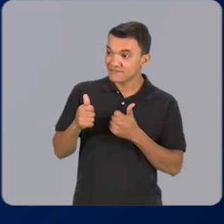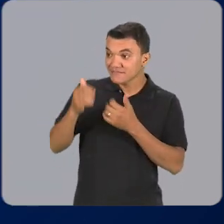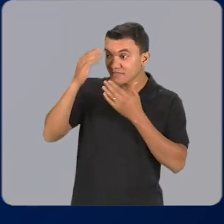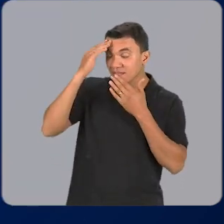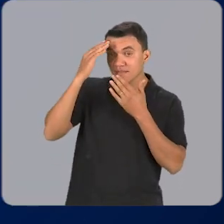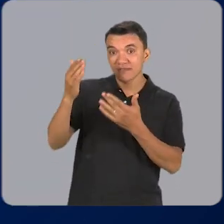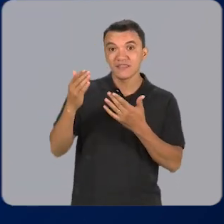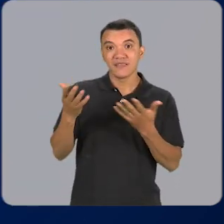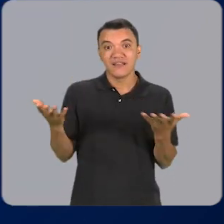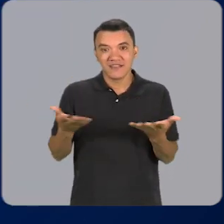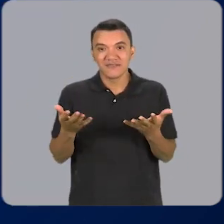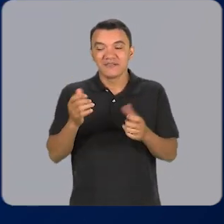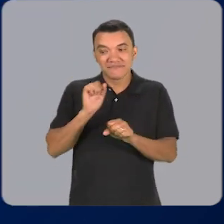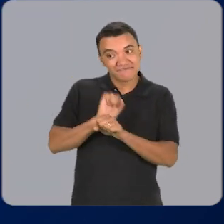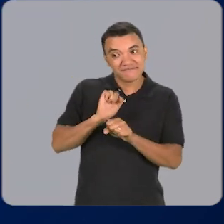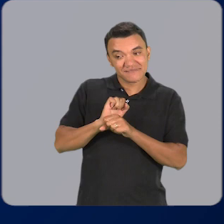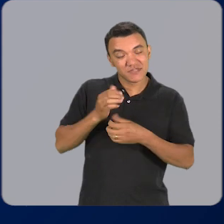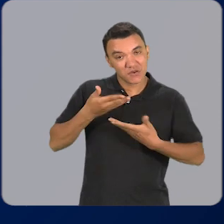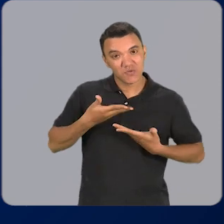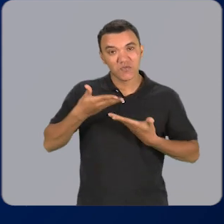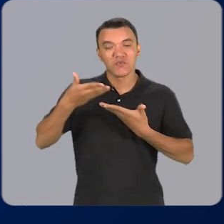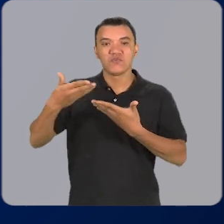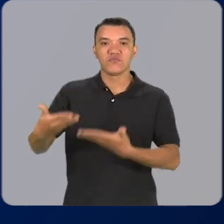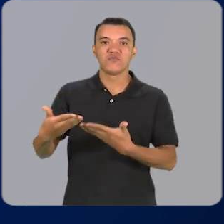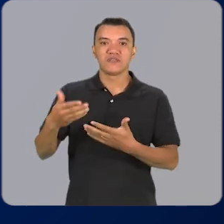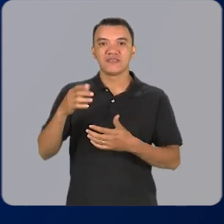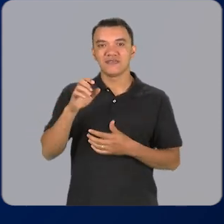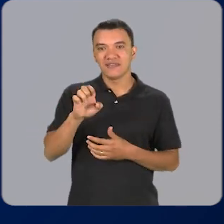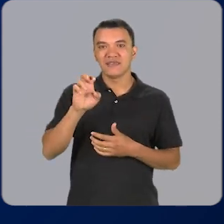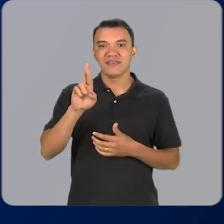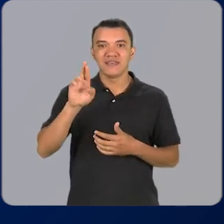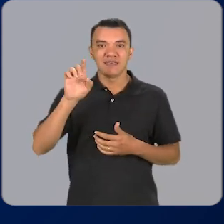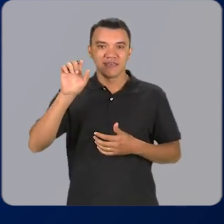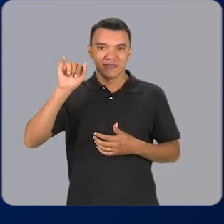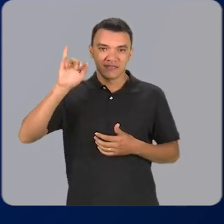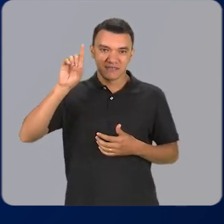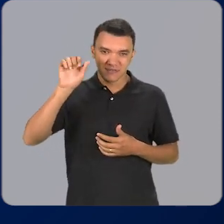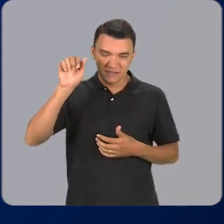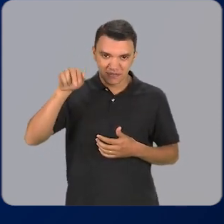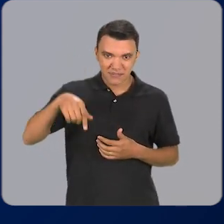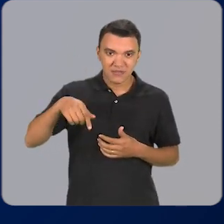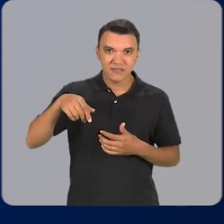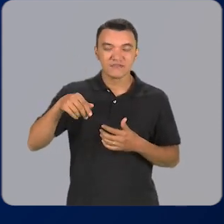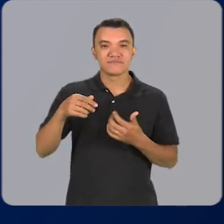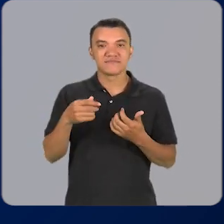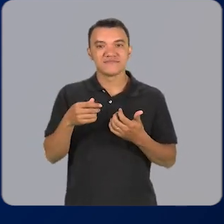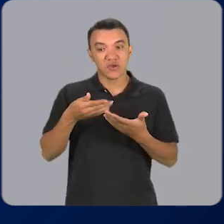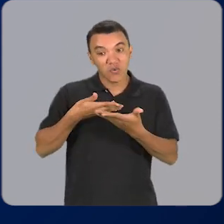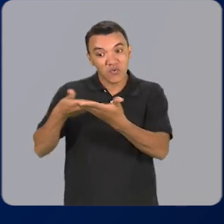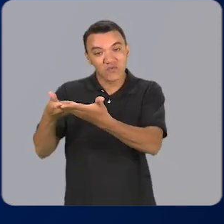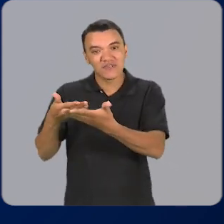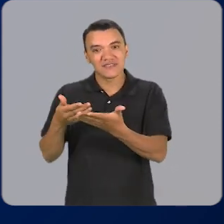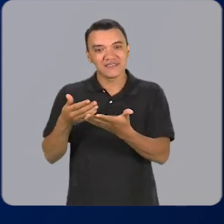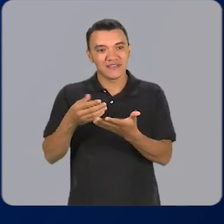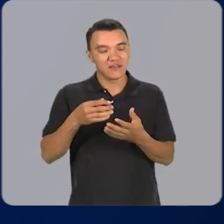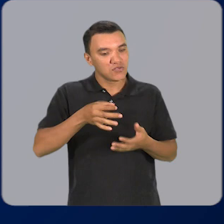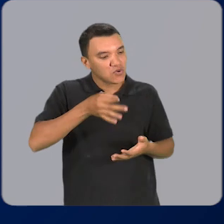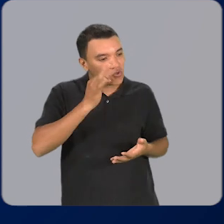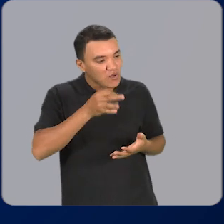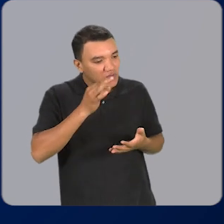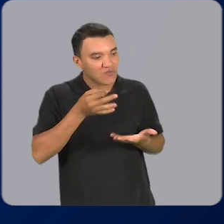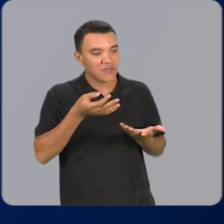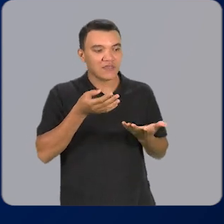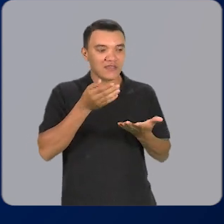da professora Eridan, né, professora, para a gente ir lá tomar um café, cuscuz ideal, que